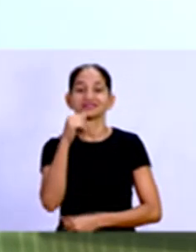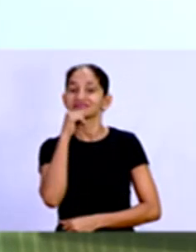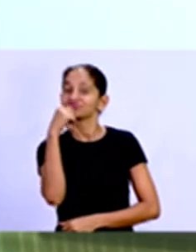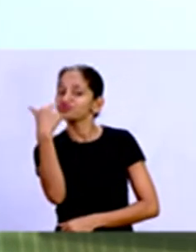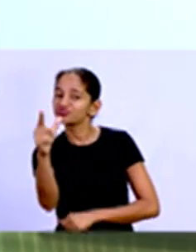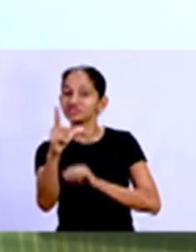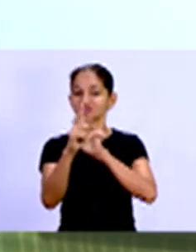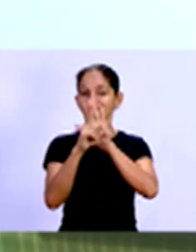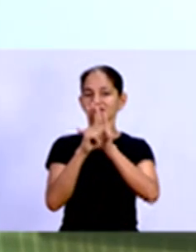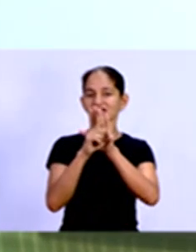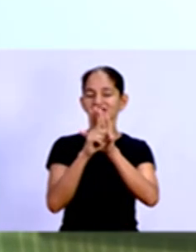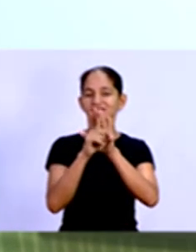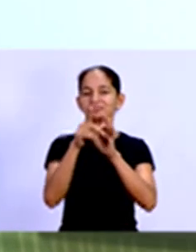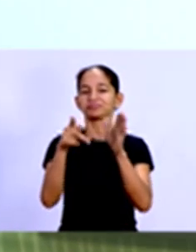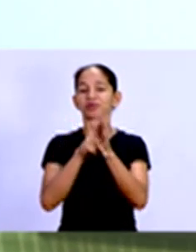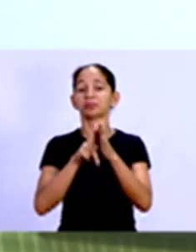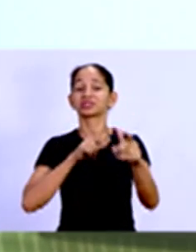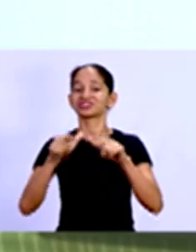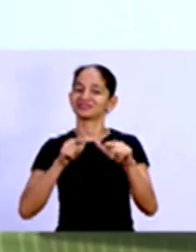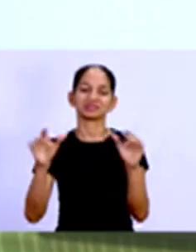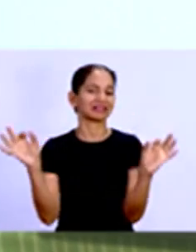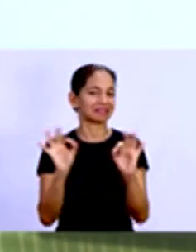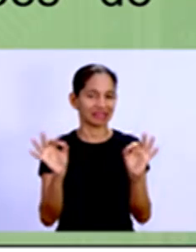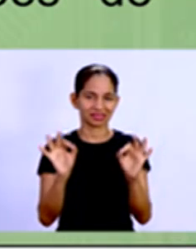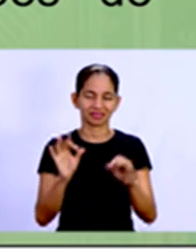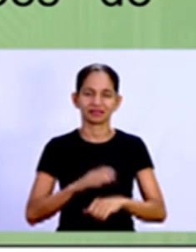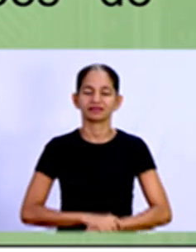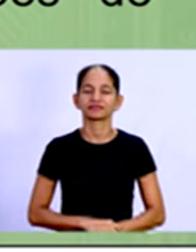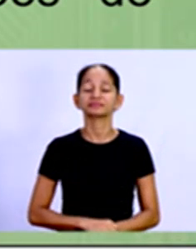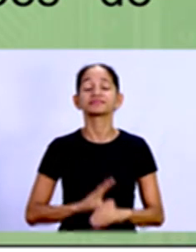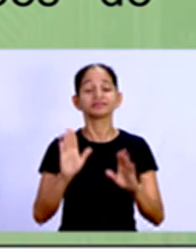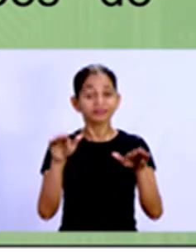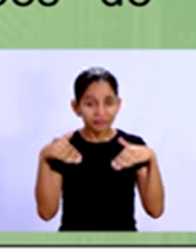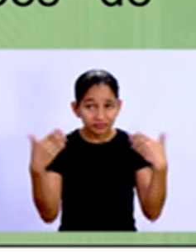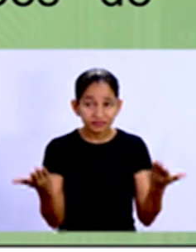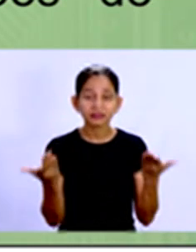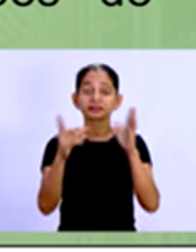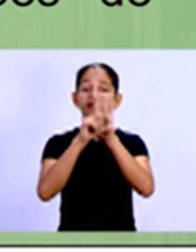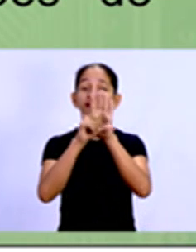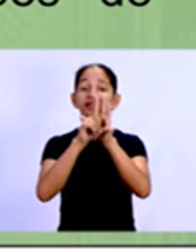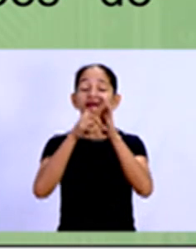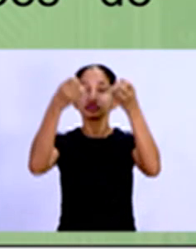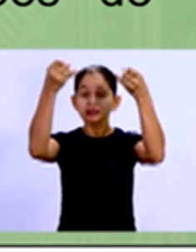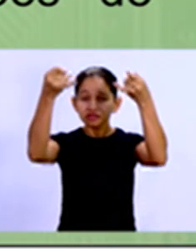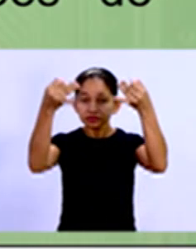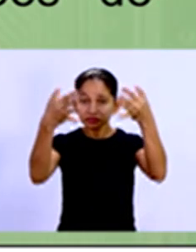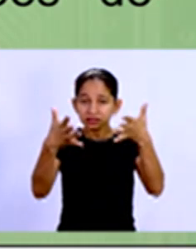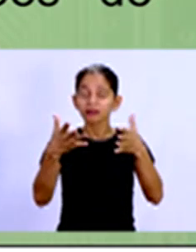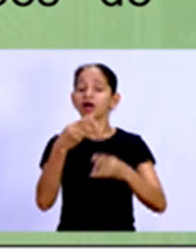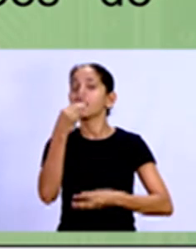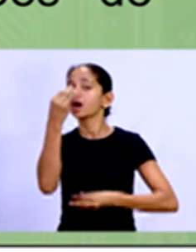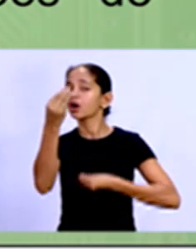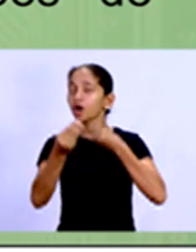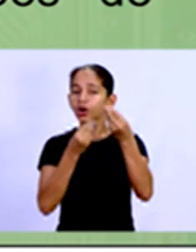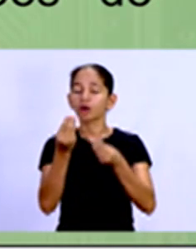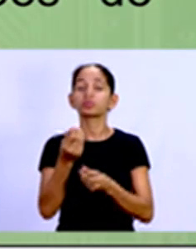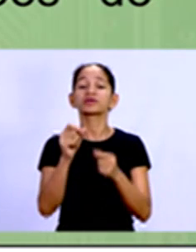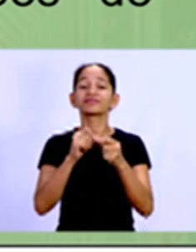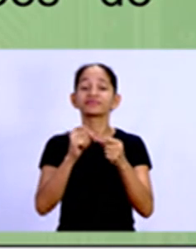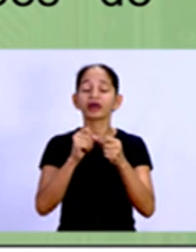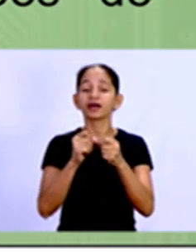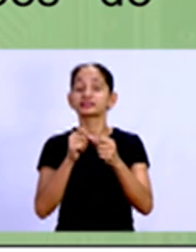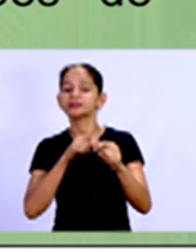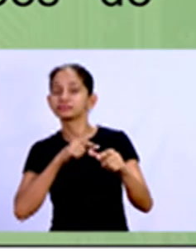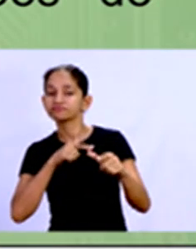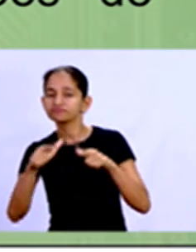protegida pelas leis brasileiras. Então, essa lei ela dispõe sobre o exercício da